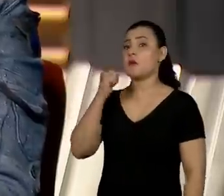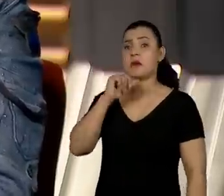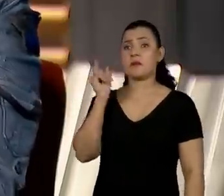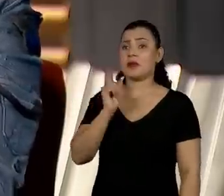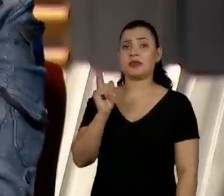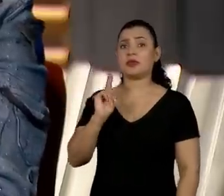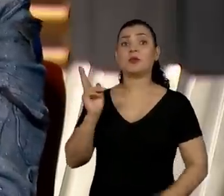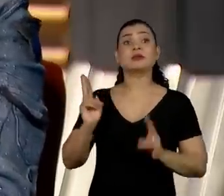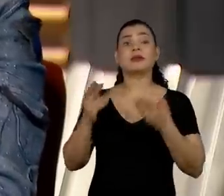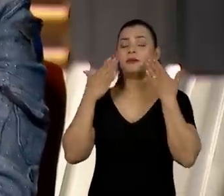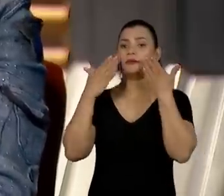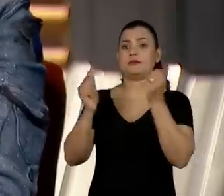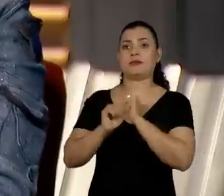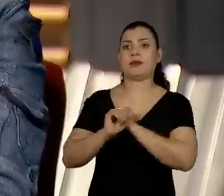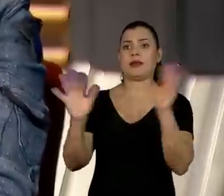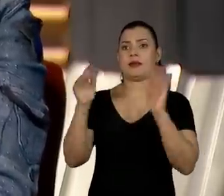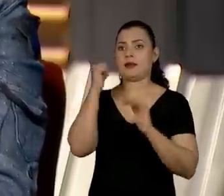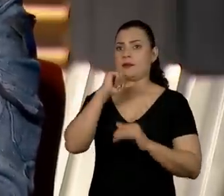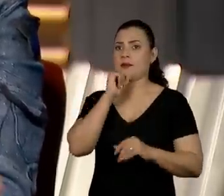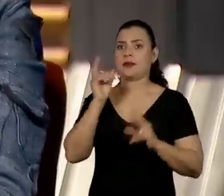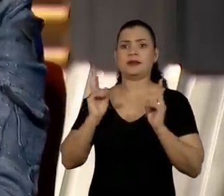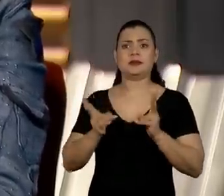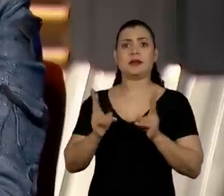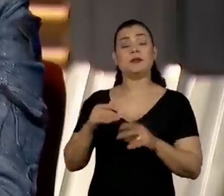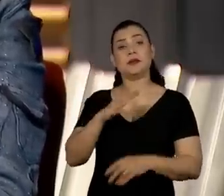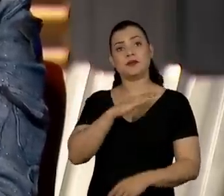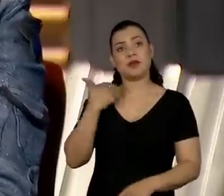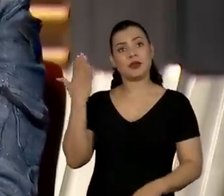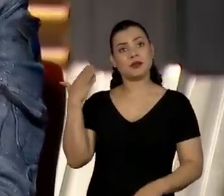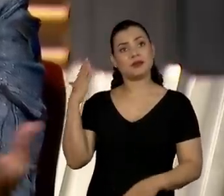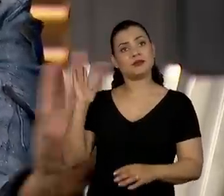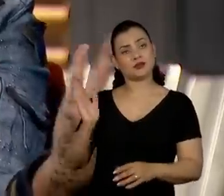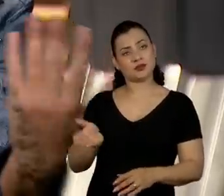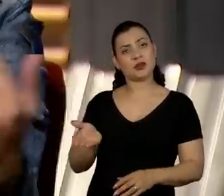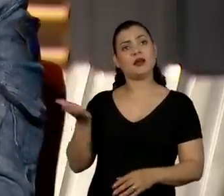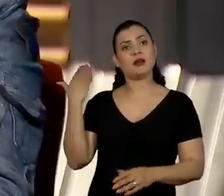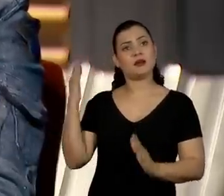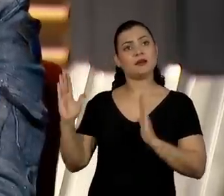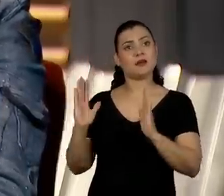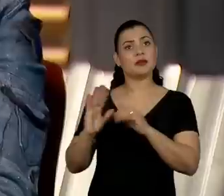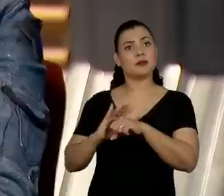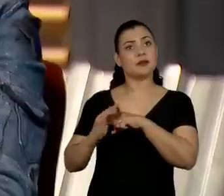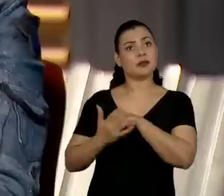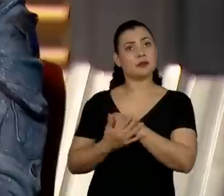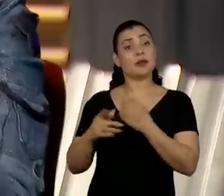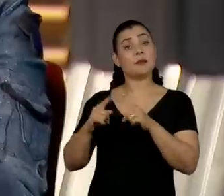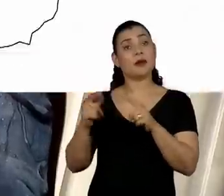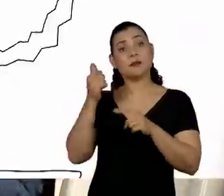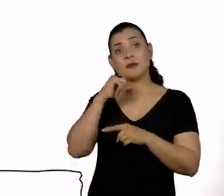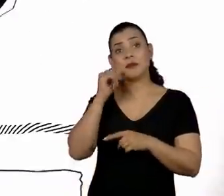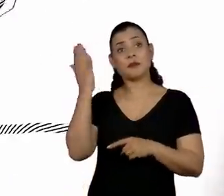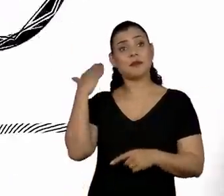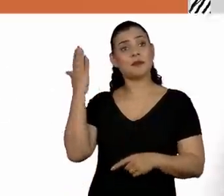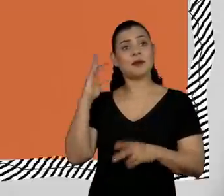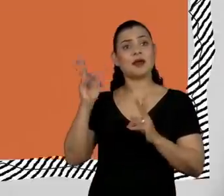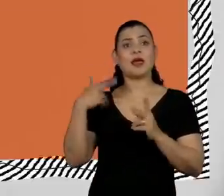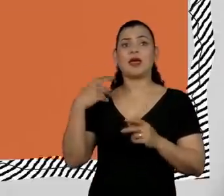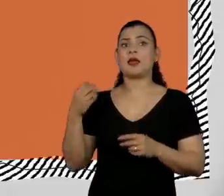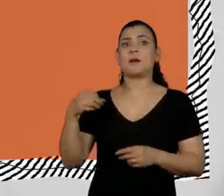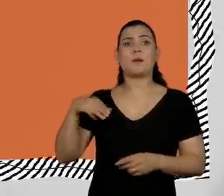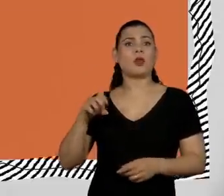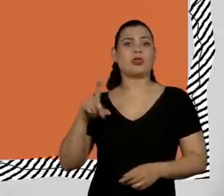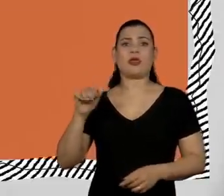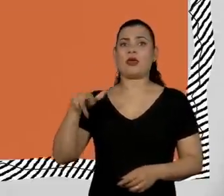Não minha mãe sempre foi muito transparente minha mãe faleceu já na pandemia mas minha mãe era muito moderna